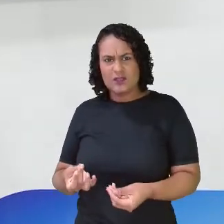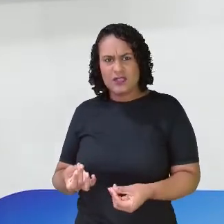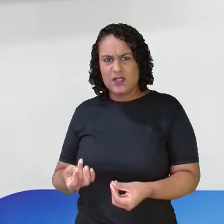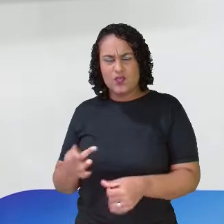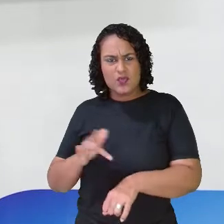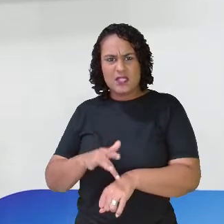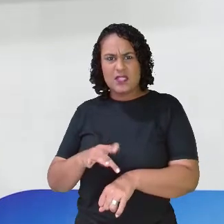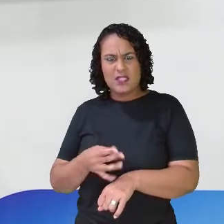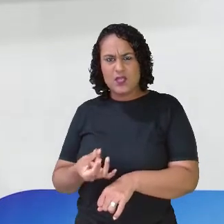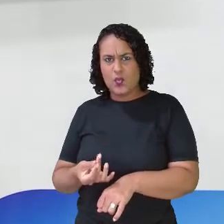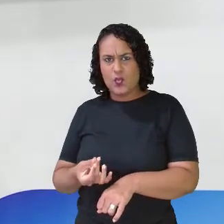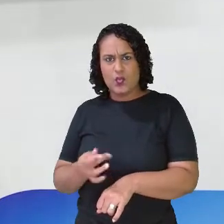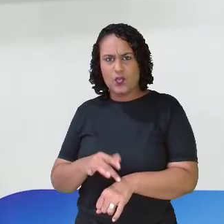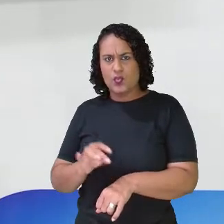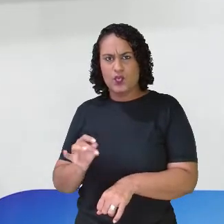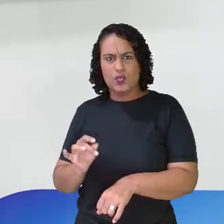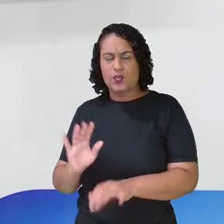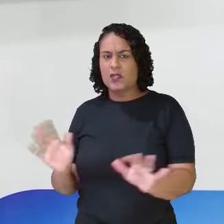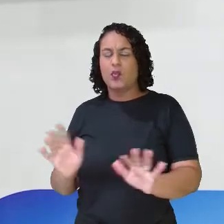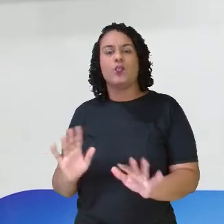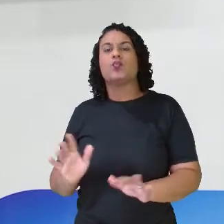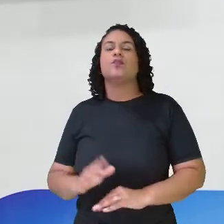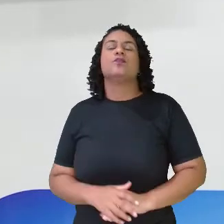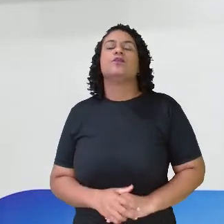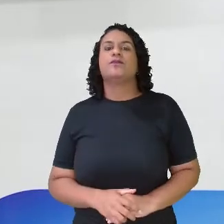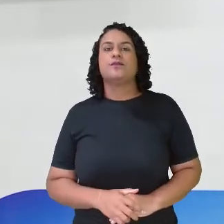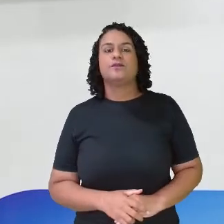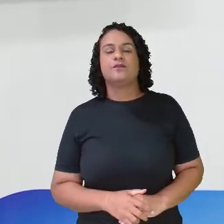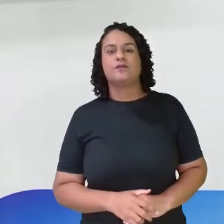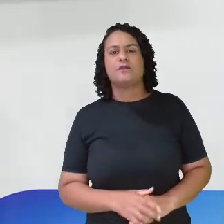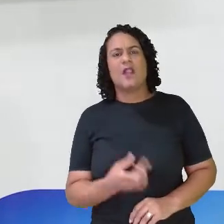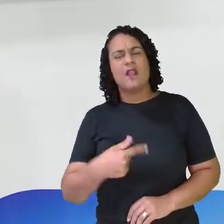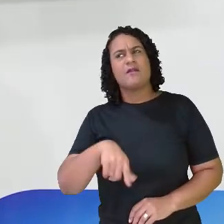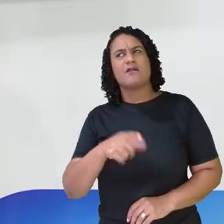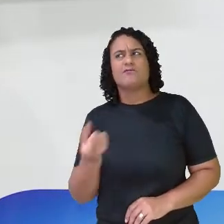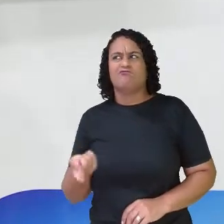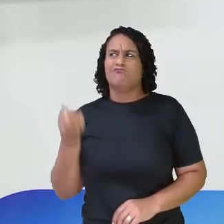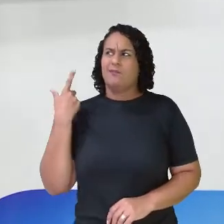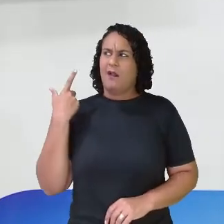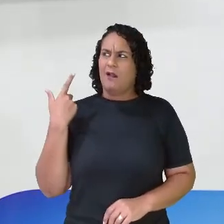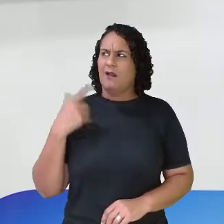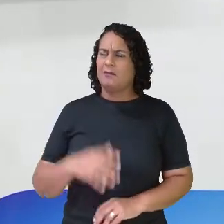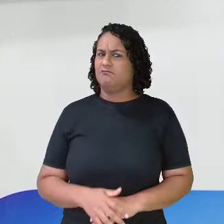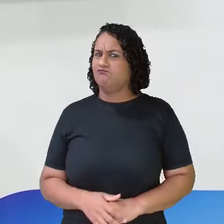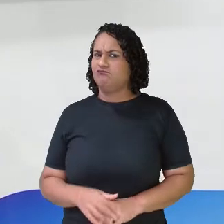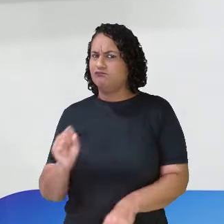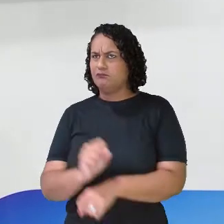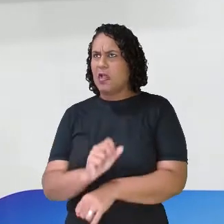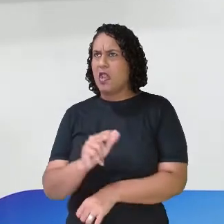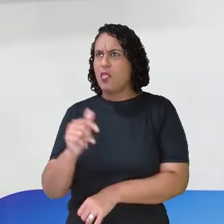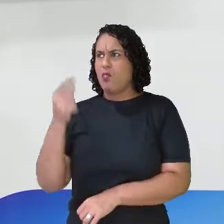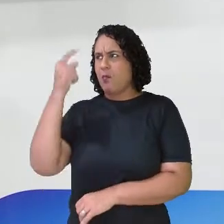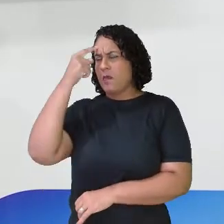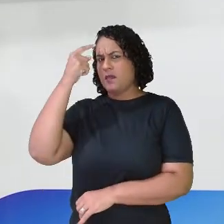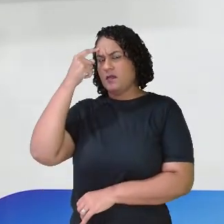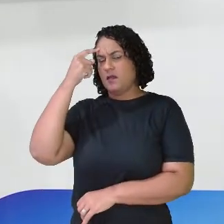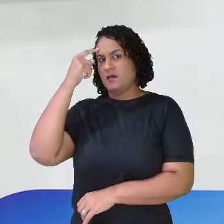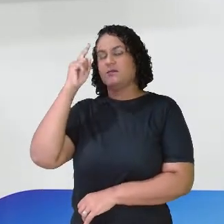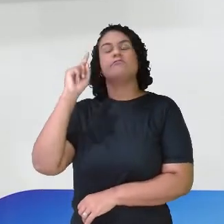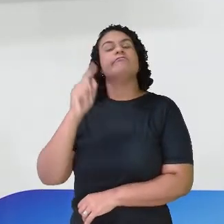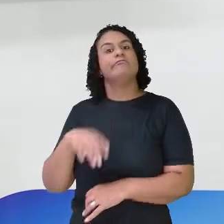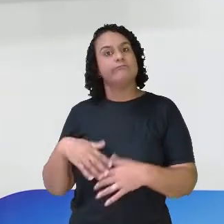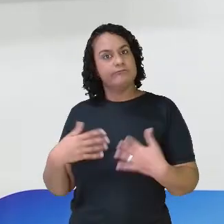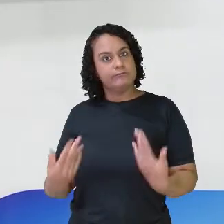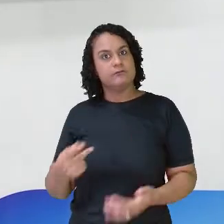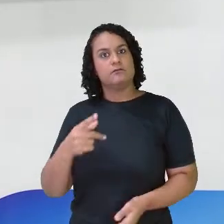tipo de ocupação do espaço. Oxe, professor, eu não tinha parado para pensar, não. A figura